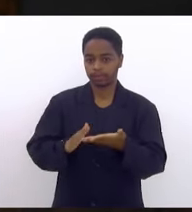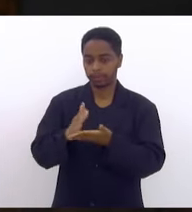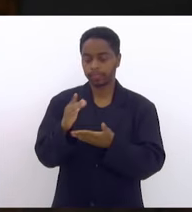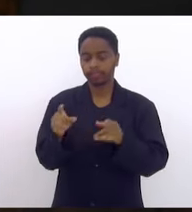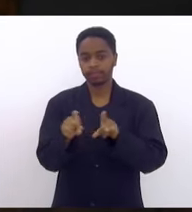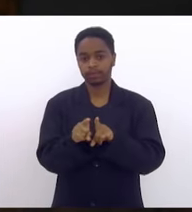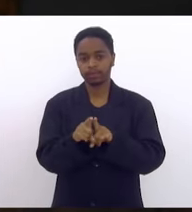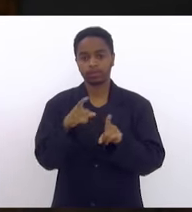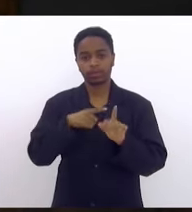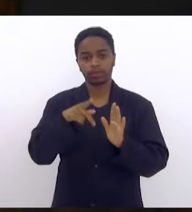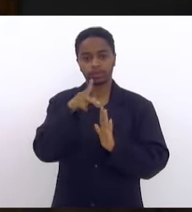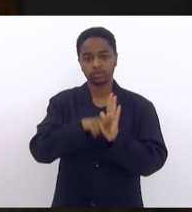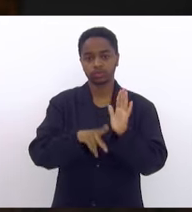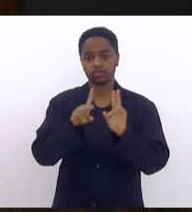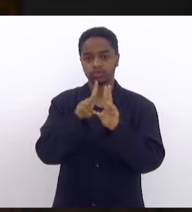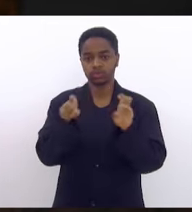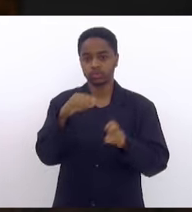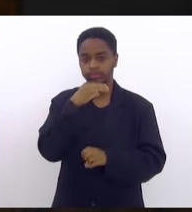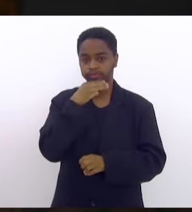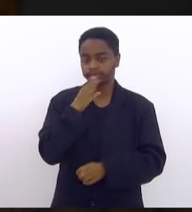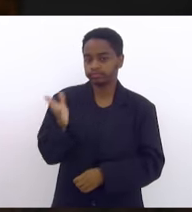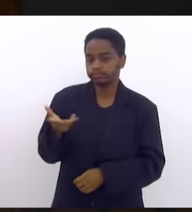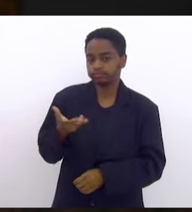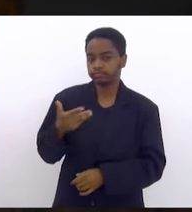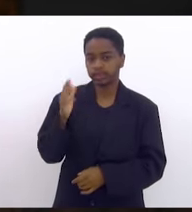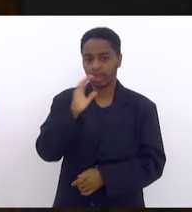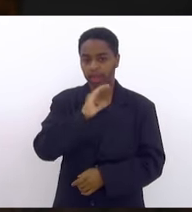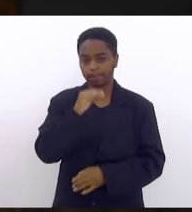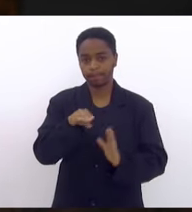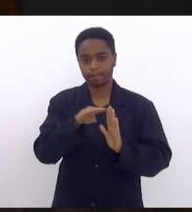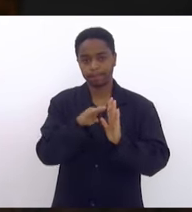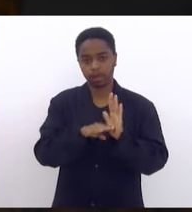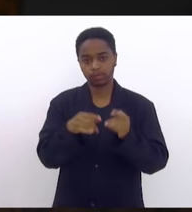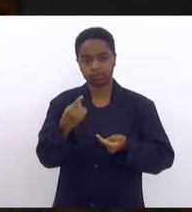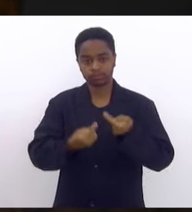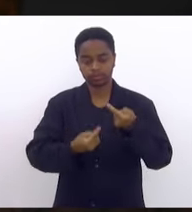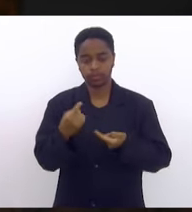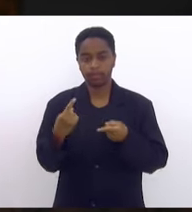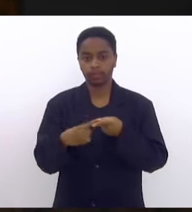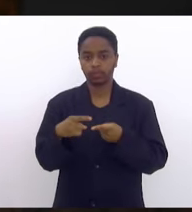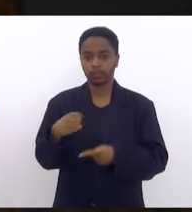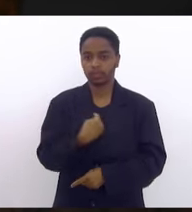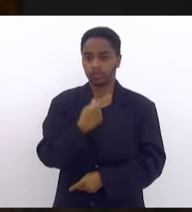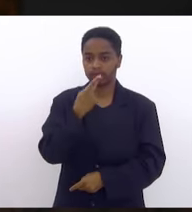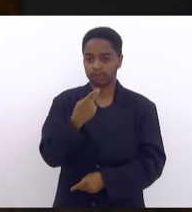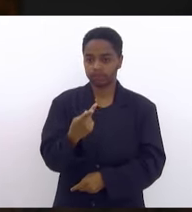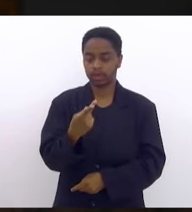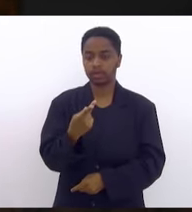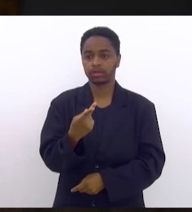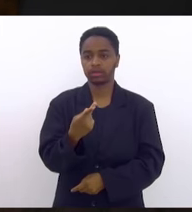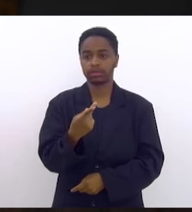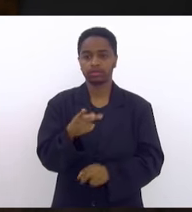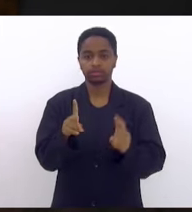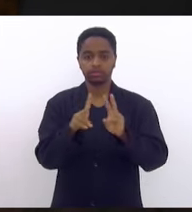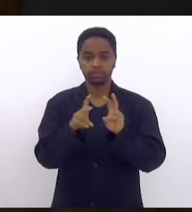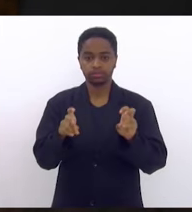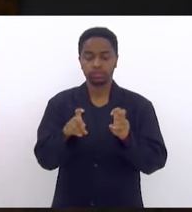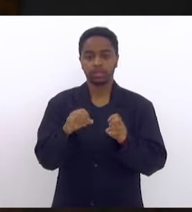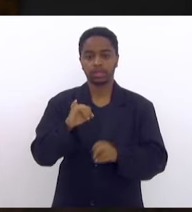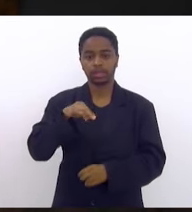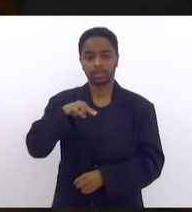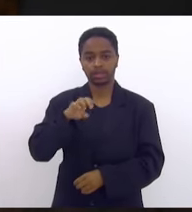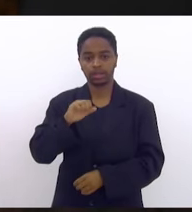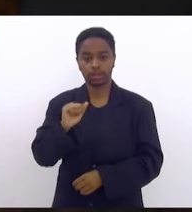projetos sobre Mangaratiba que ele tem acelerado, né, as pautas todas. A gente fala do canal do Leitão, as máquinas do INEA chegando